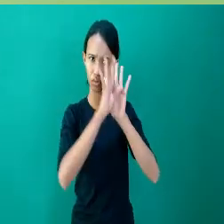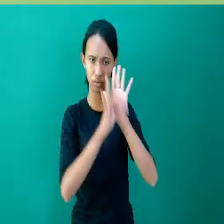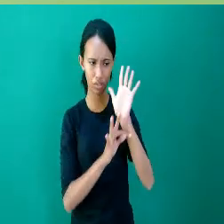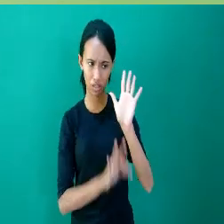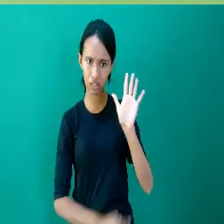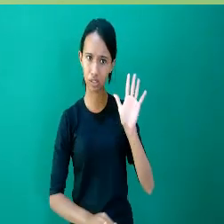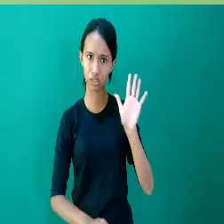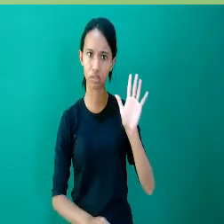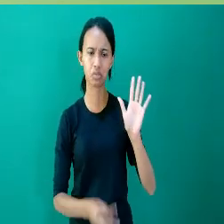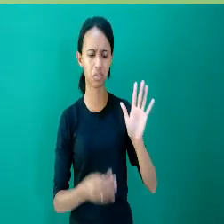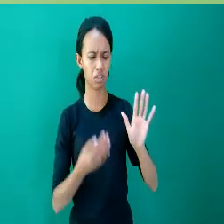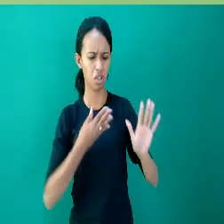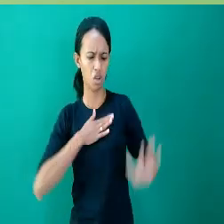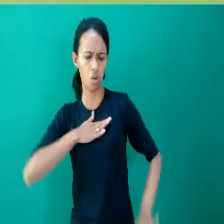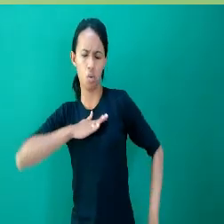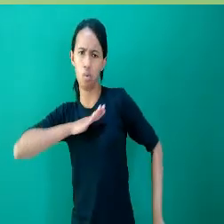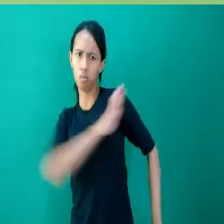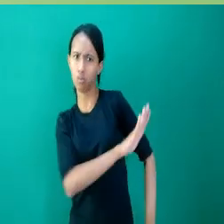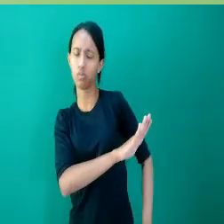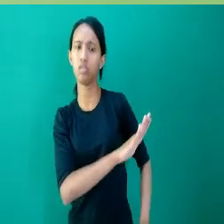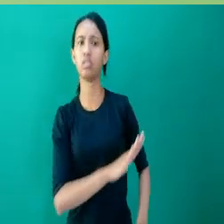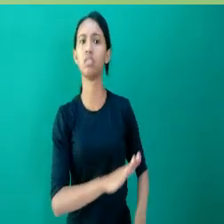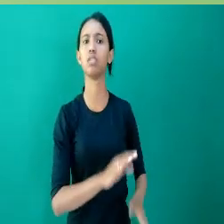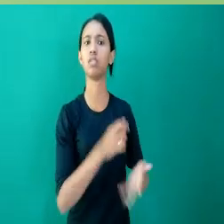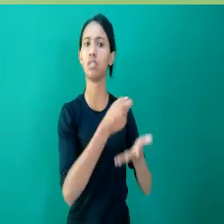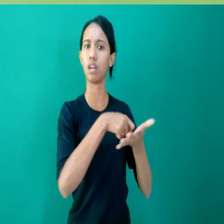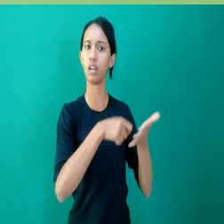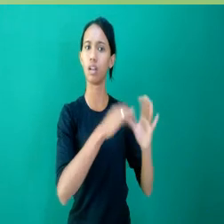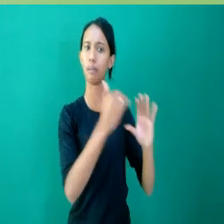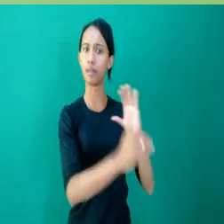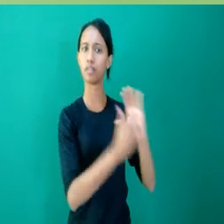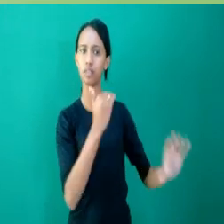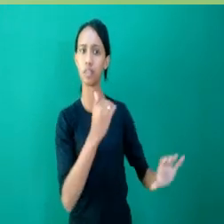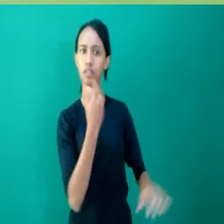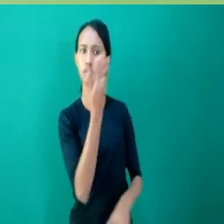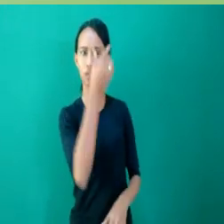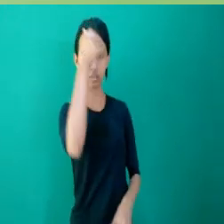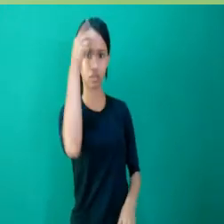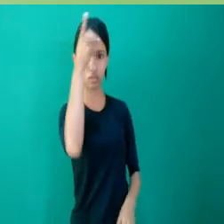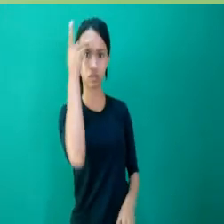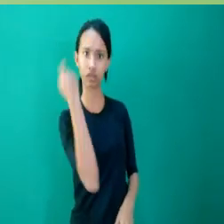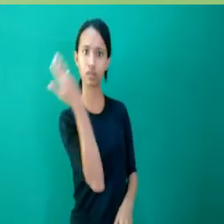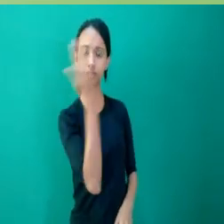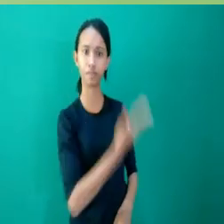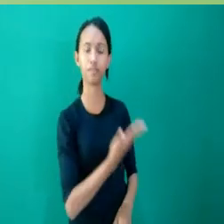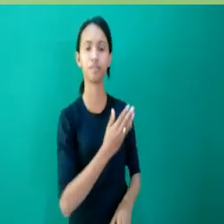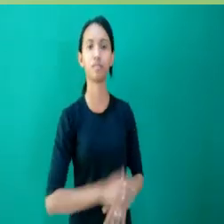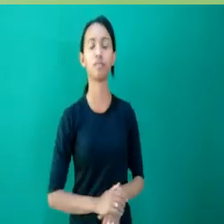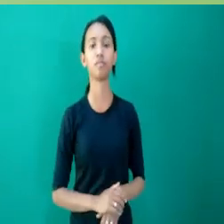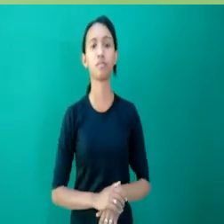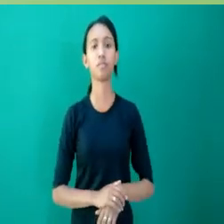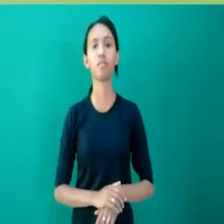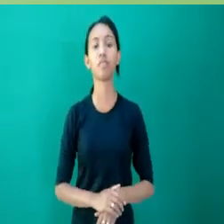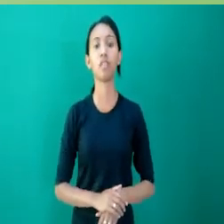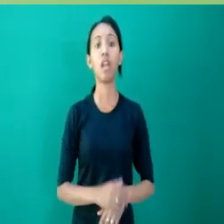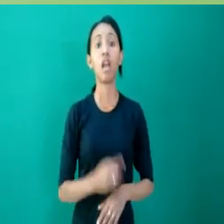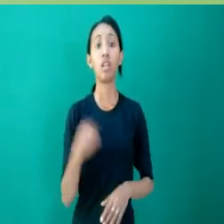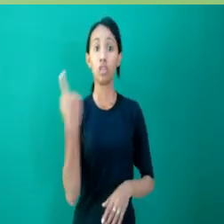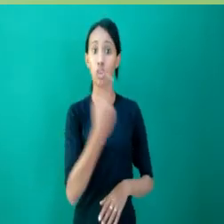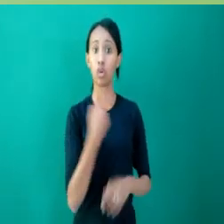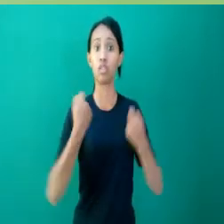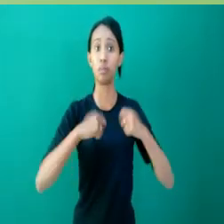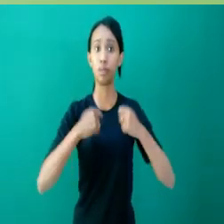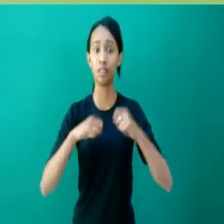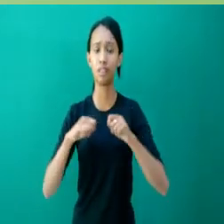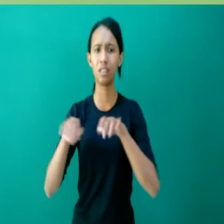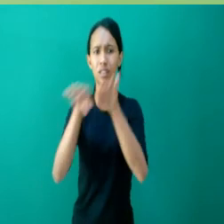que ocupa, que um gestor tem que buscar, antes de tudo, a equidade. A entidade dele é uma entidade que busca a